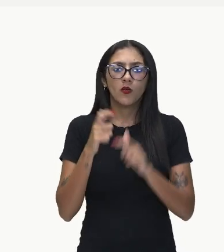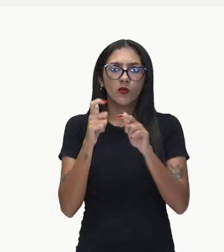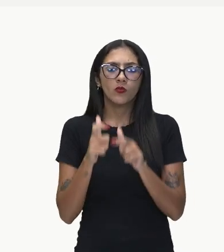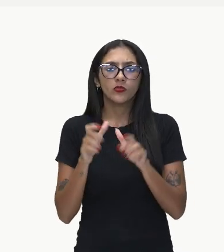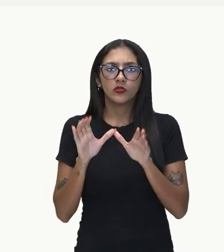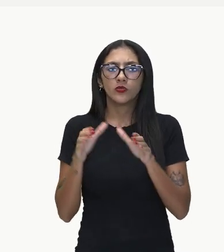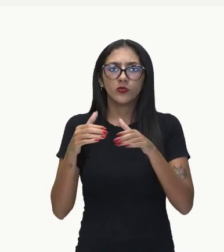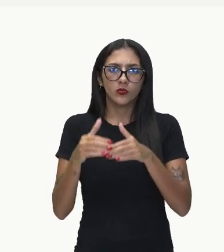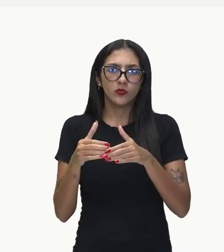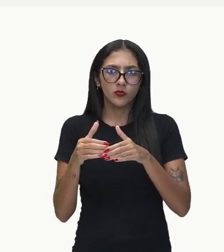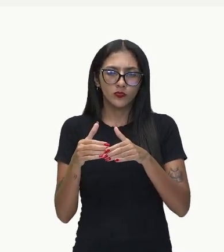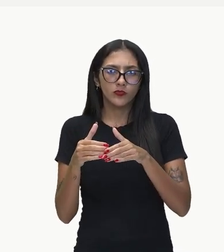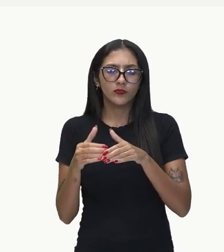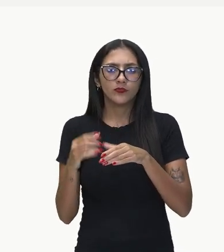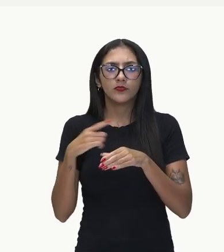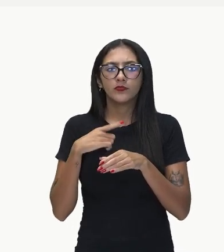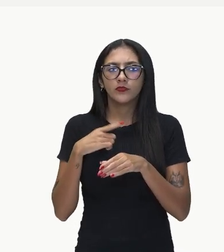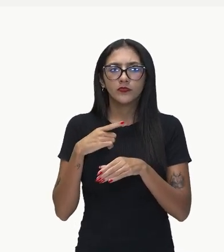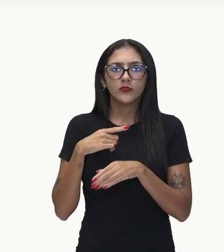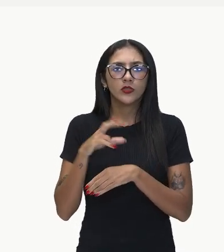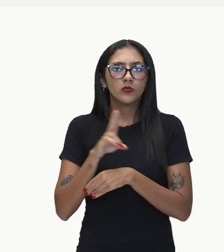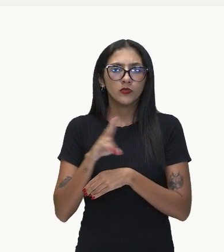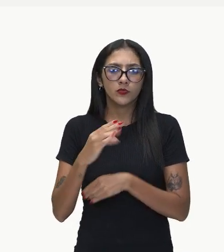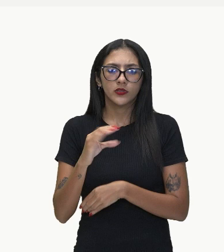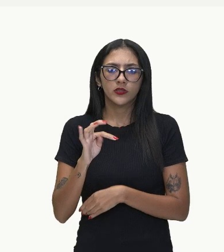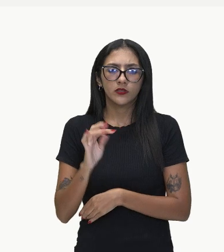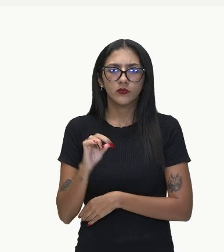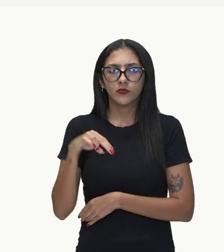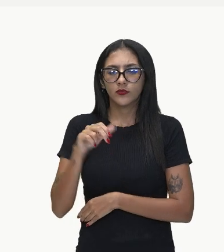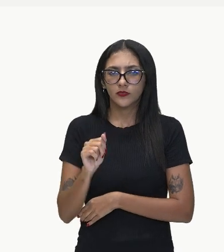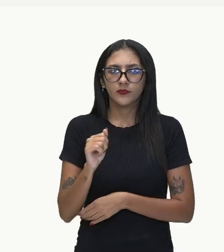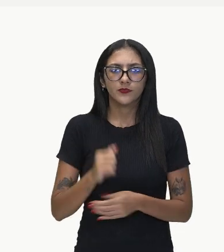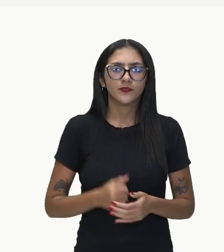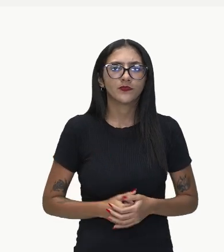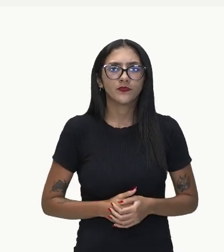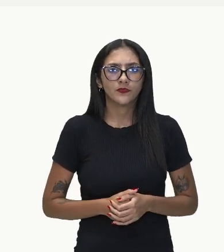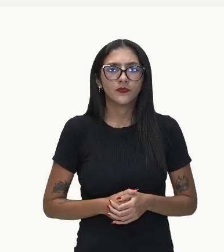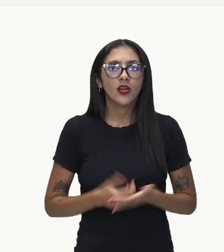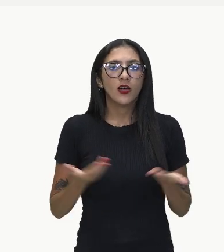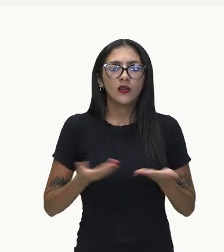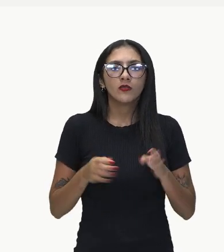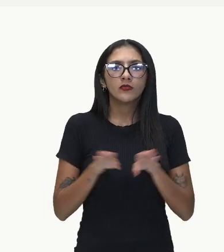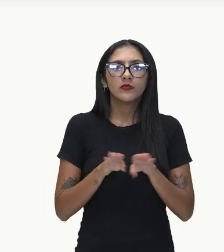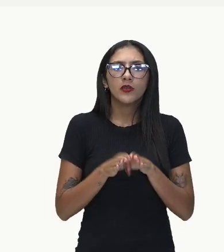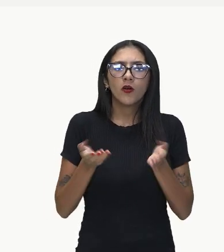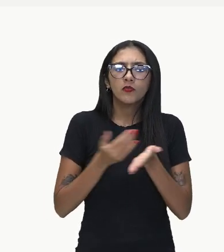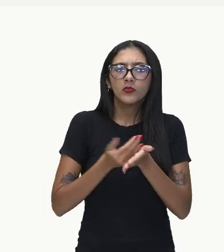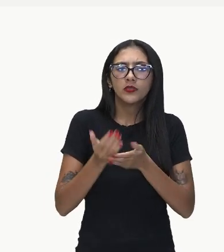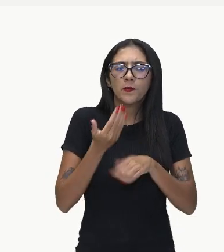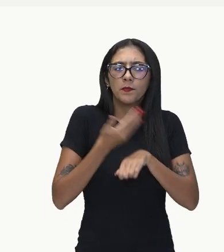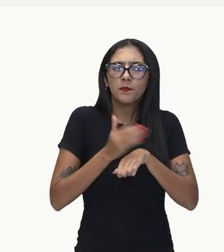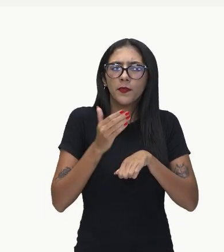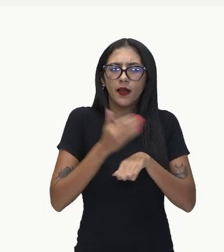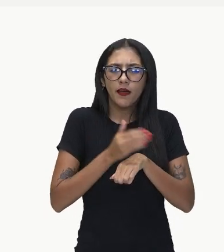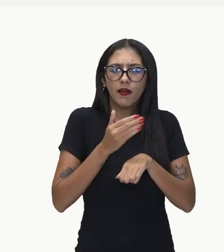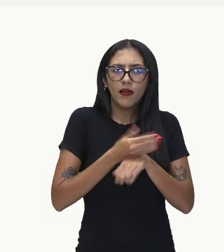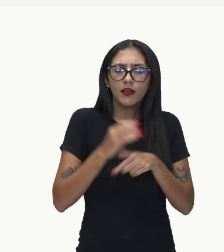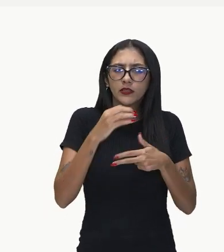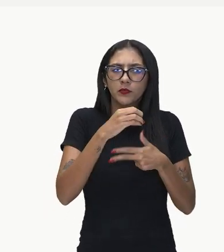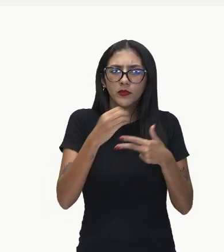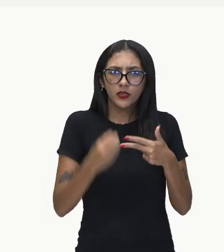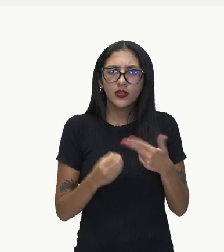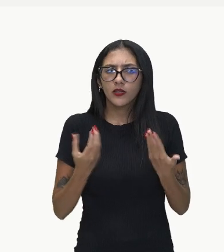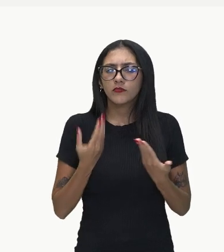identifica uma cetona. E vamos nos preparar para o Enem, né, gente? Aí nós temos